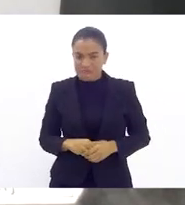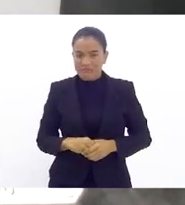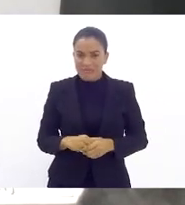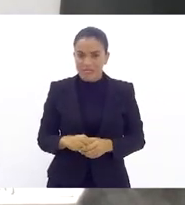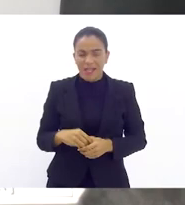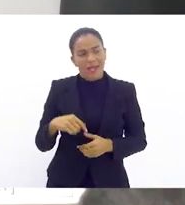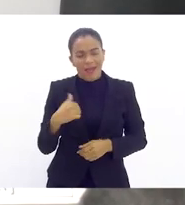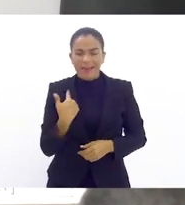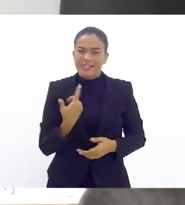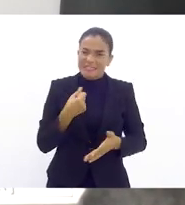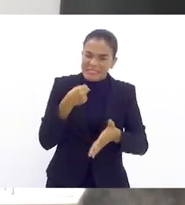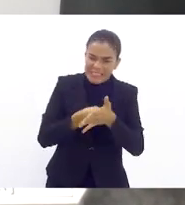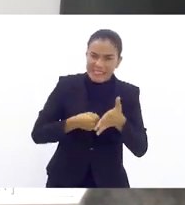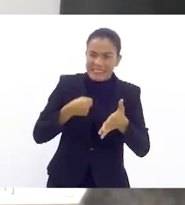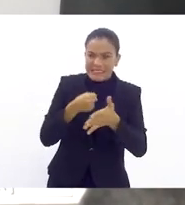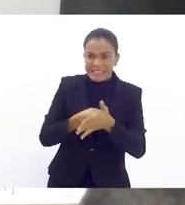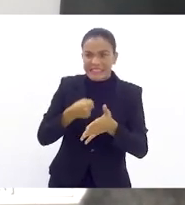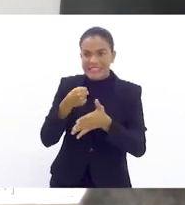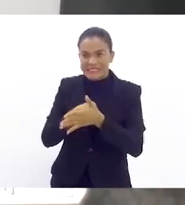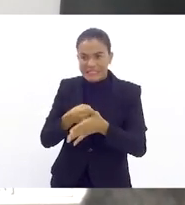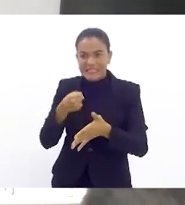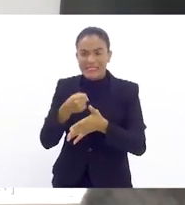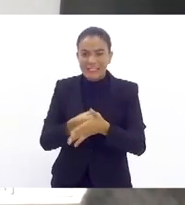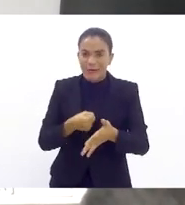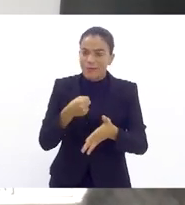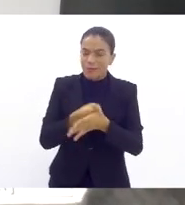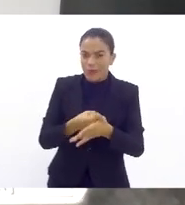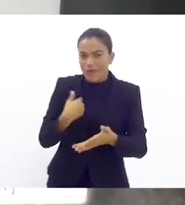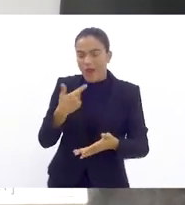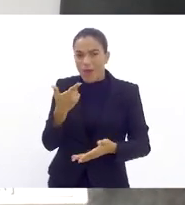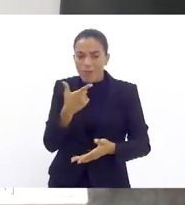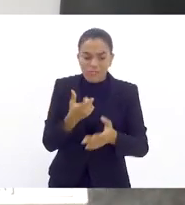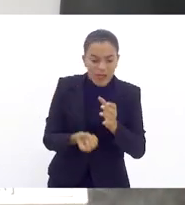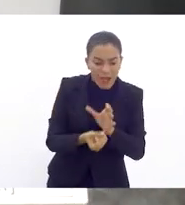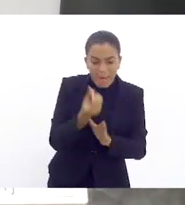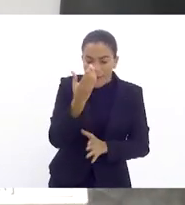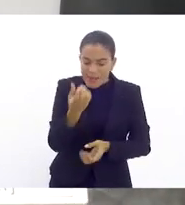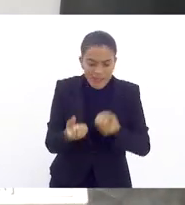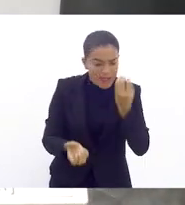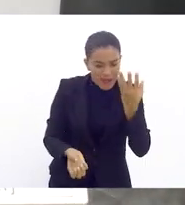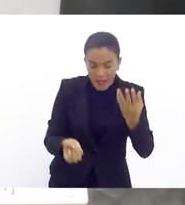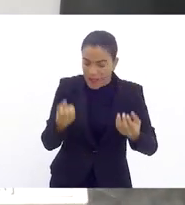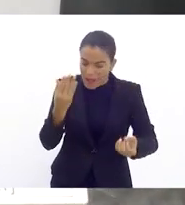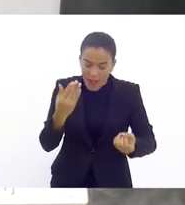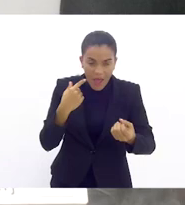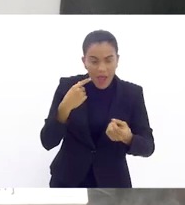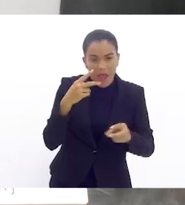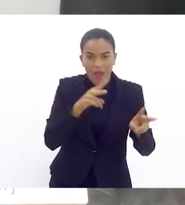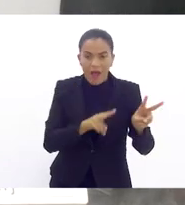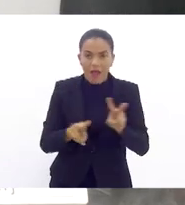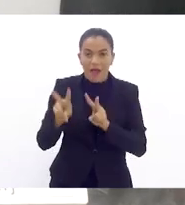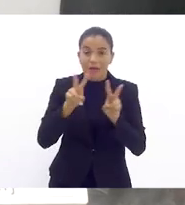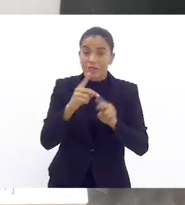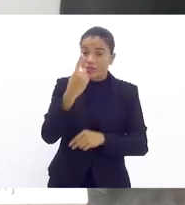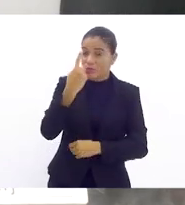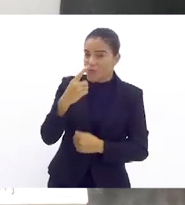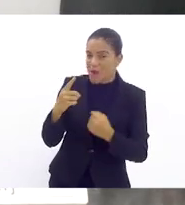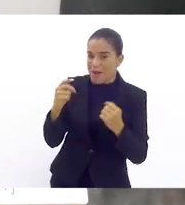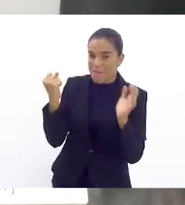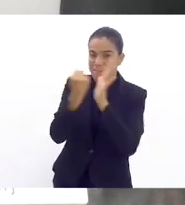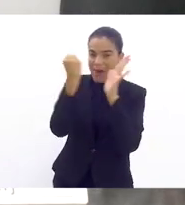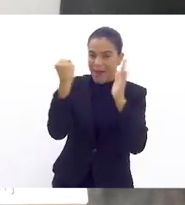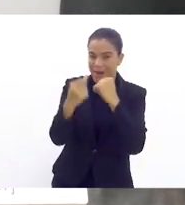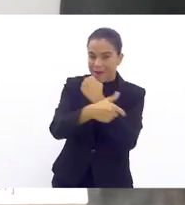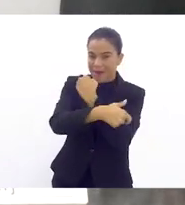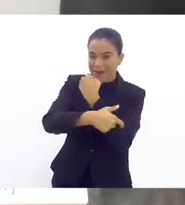a gente vai, né, os resultados vão acontecendo e você vai observando coisas. Por exemplo, tinha uma marca que